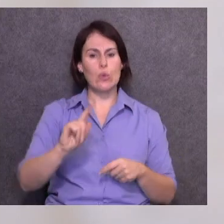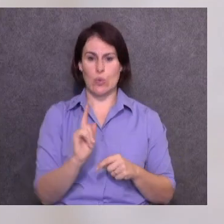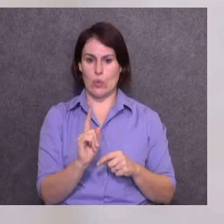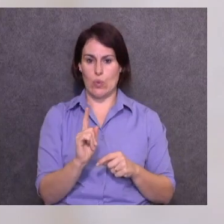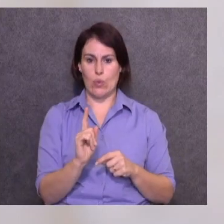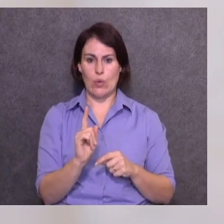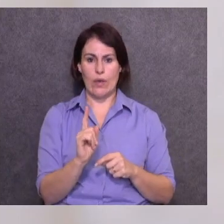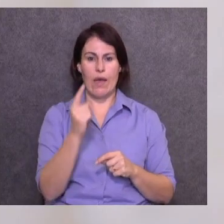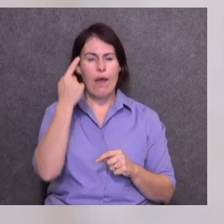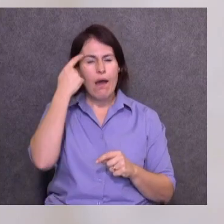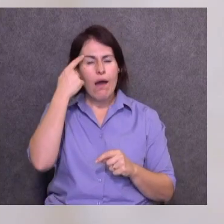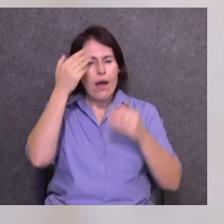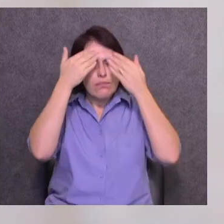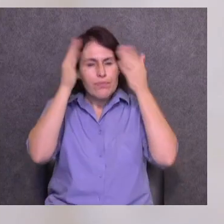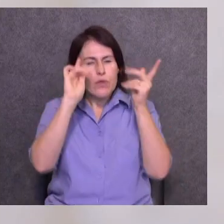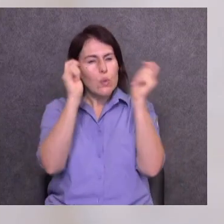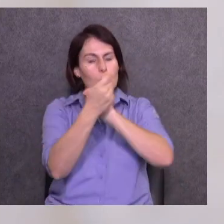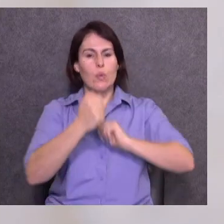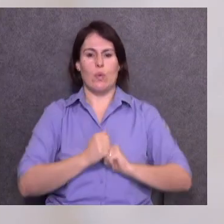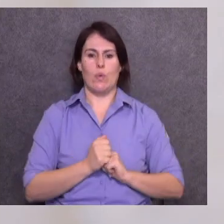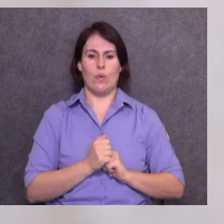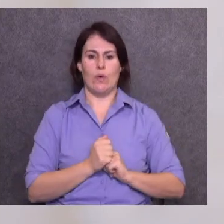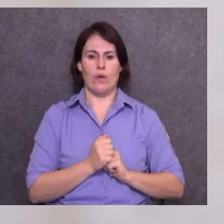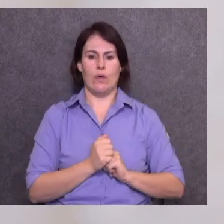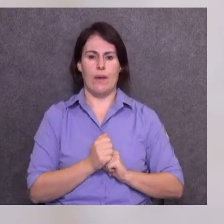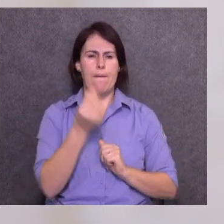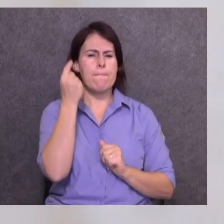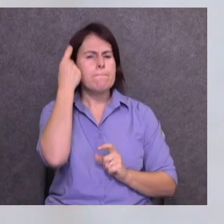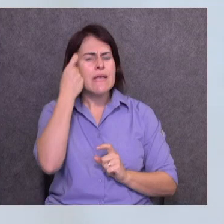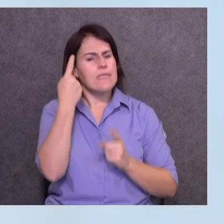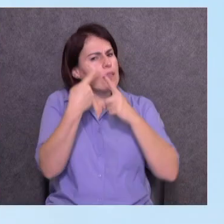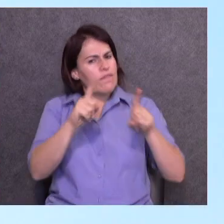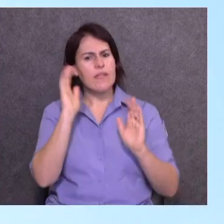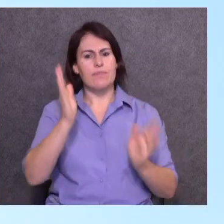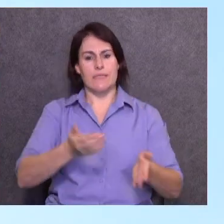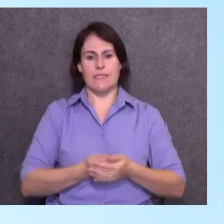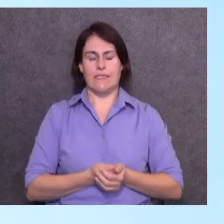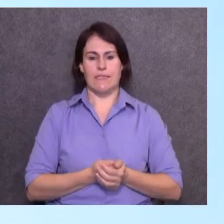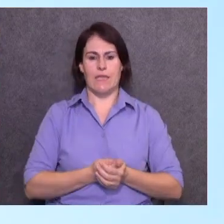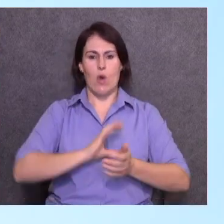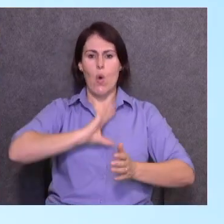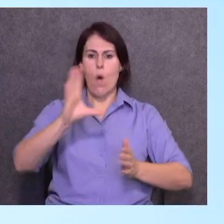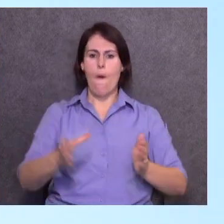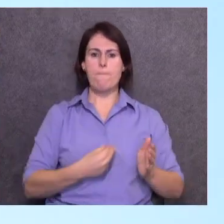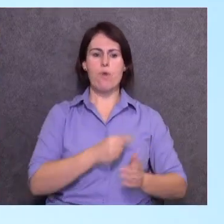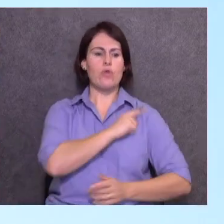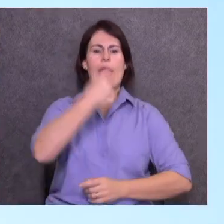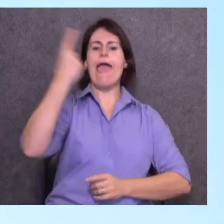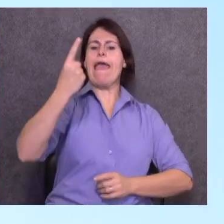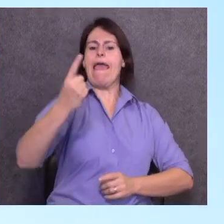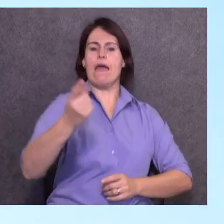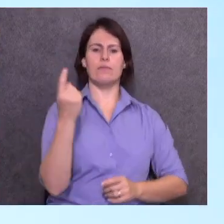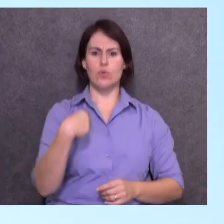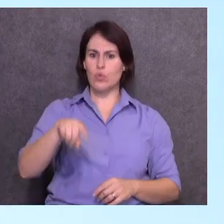de mudar paradigma, de mudar o modo de pensar. O mundo não é de quem mais manda,